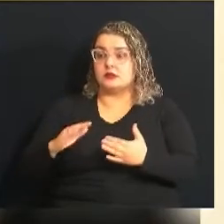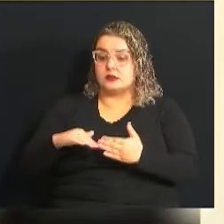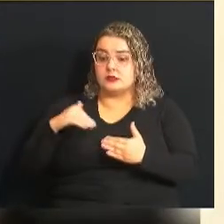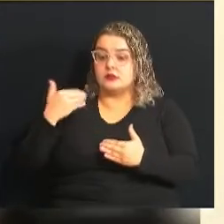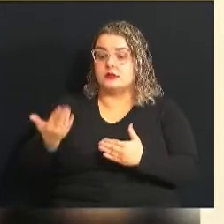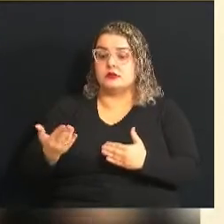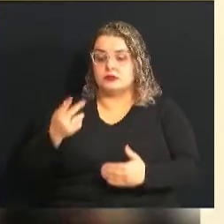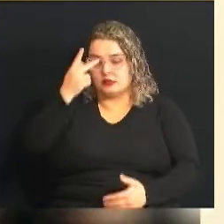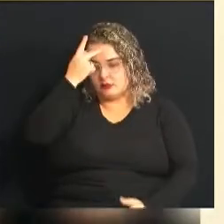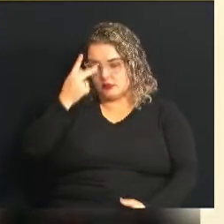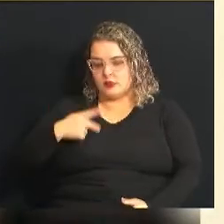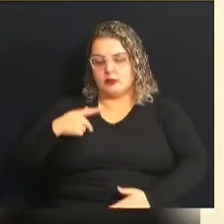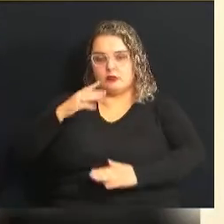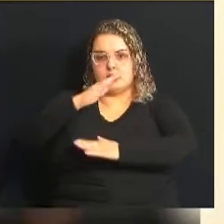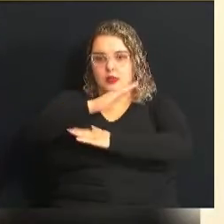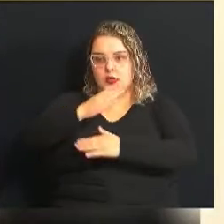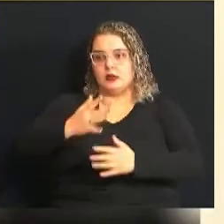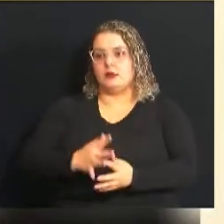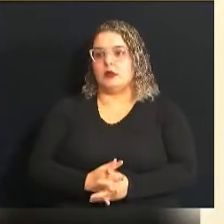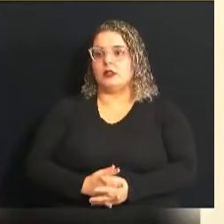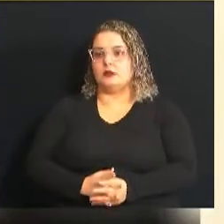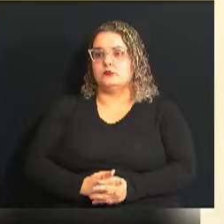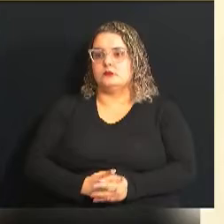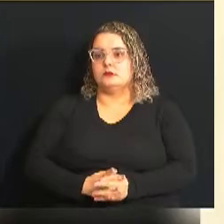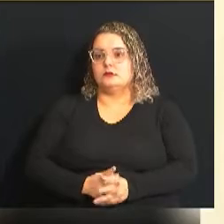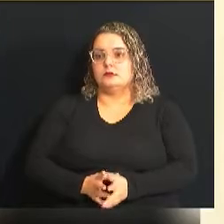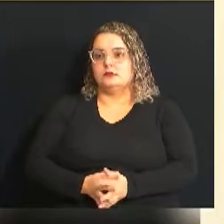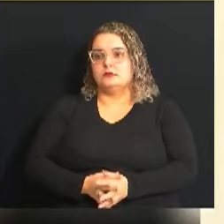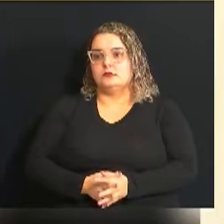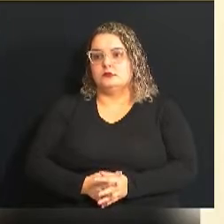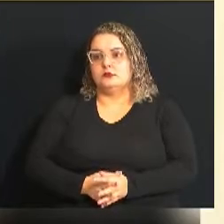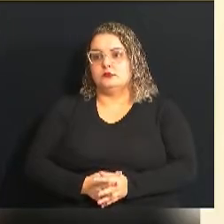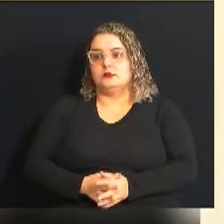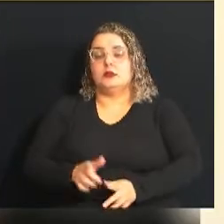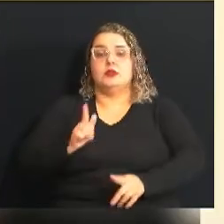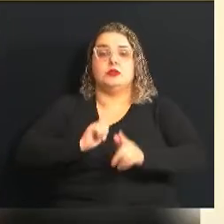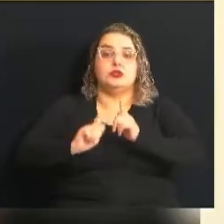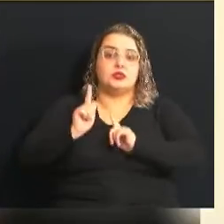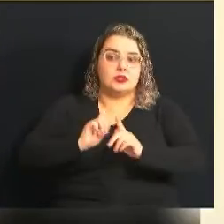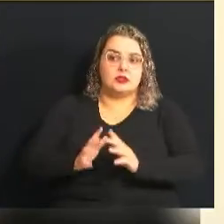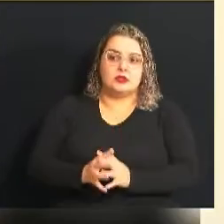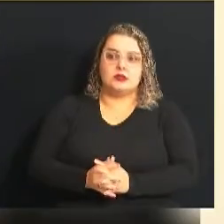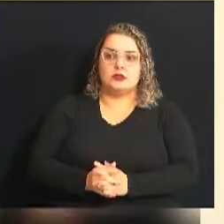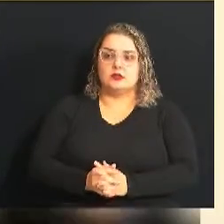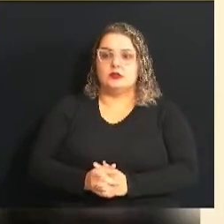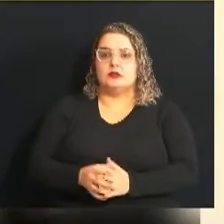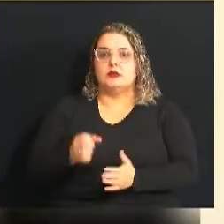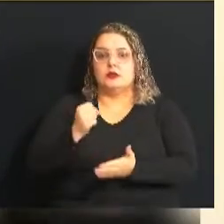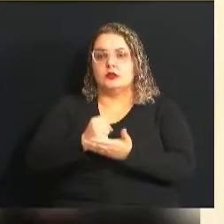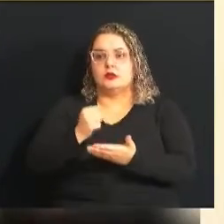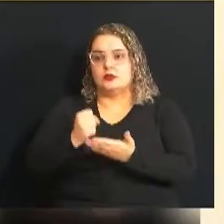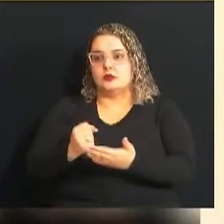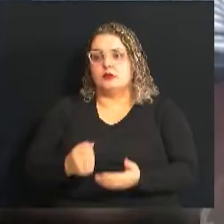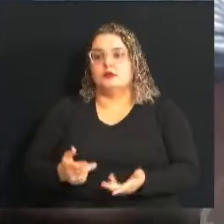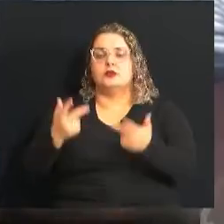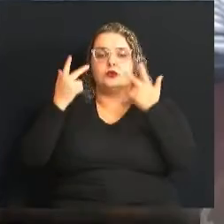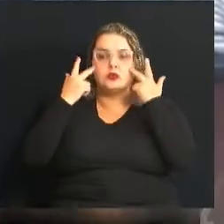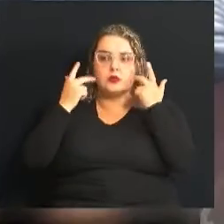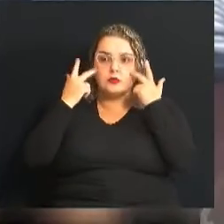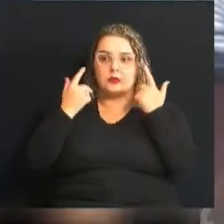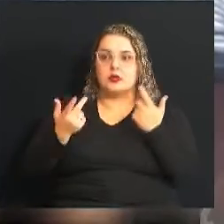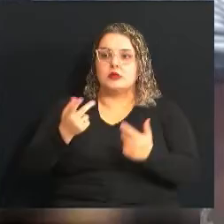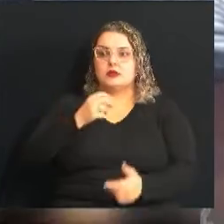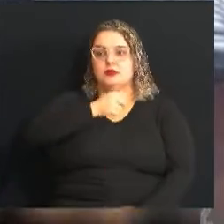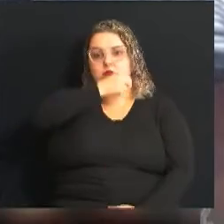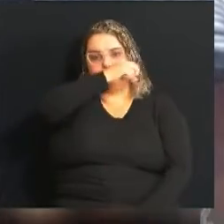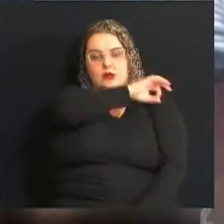Câmara. E ela gerencia contratos comuns à Prefeitura. Clair